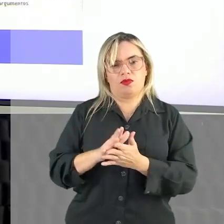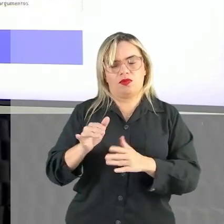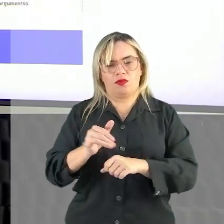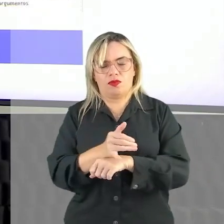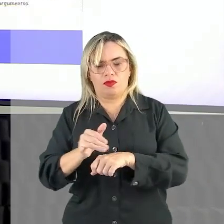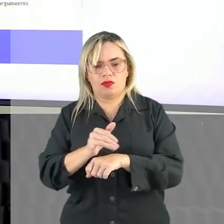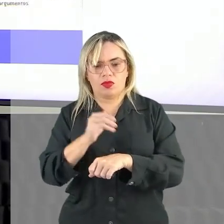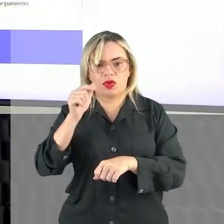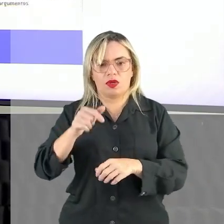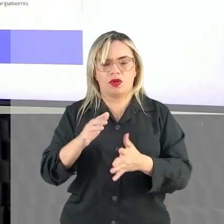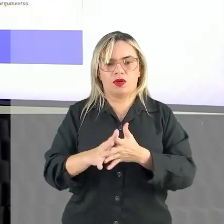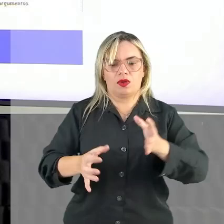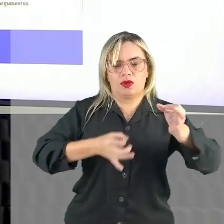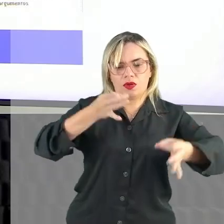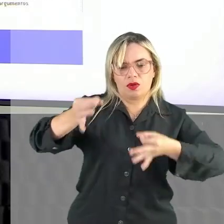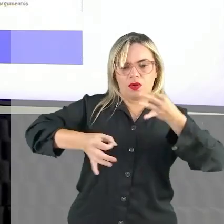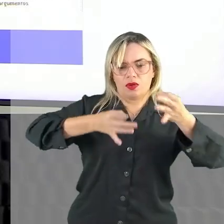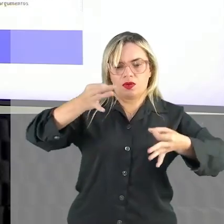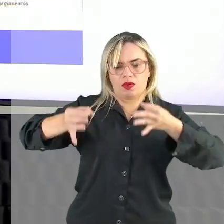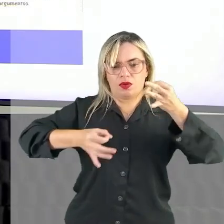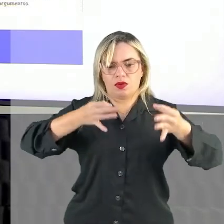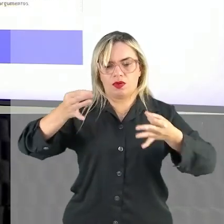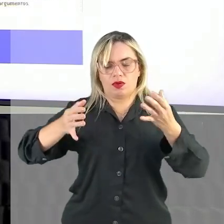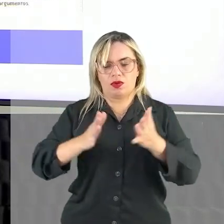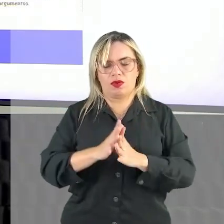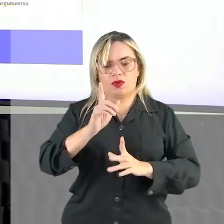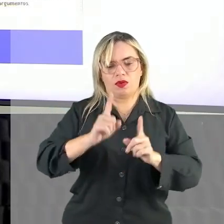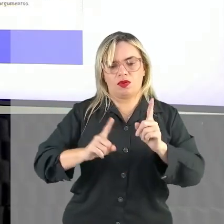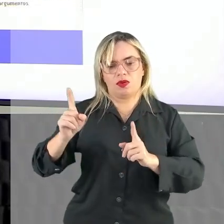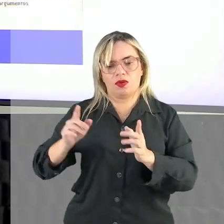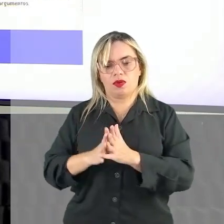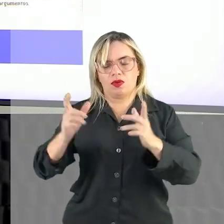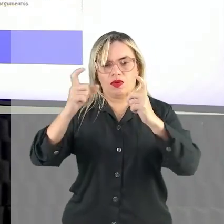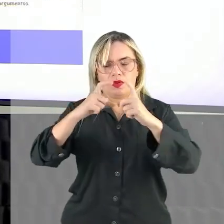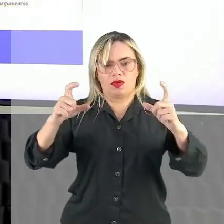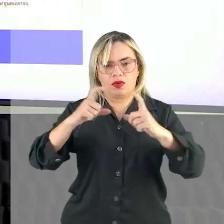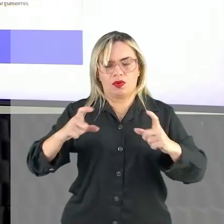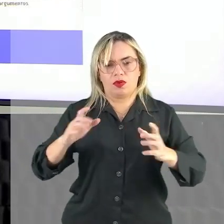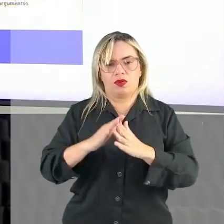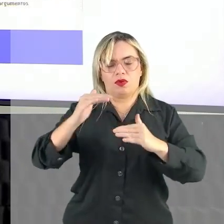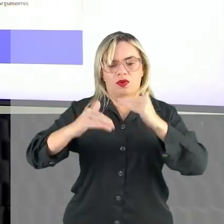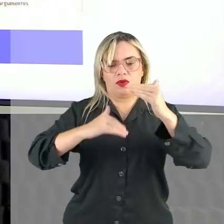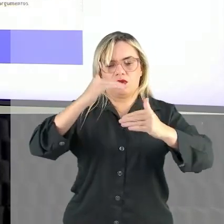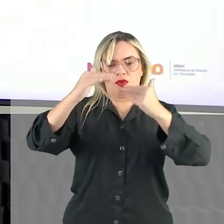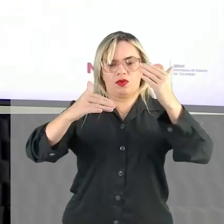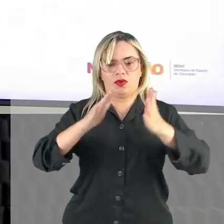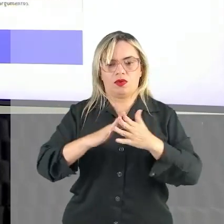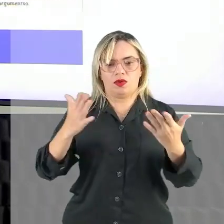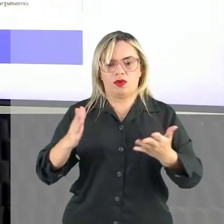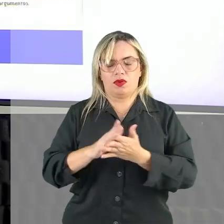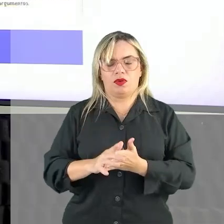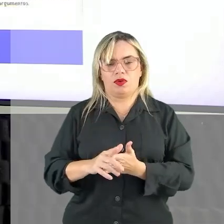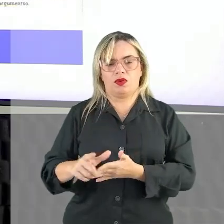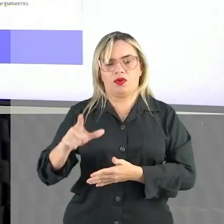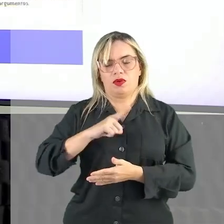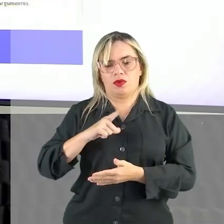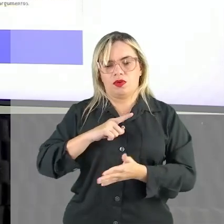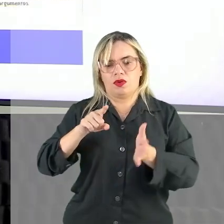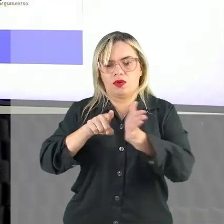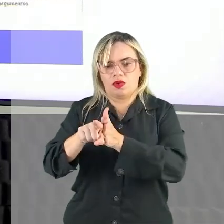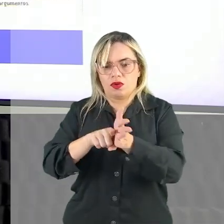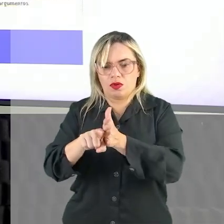altamente pertinentes para isso, são indicadores de parágrafos de desenvolvimento. E eu tenho aqui para vocês